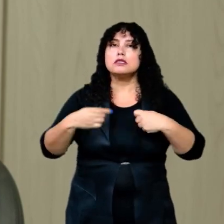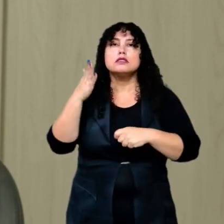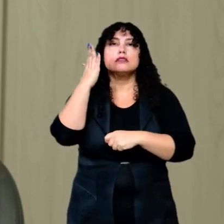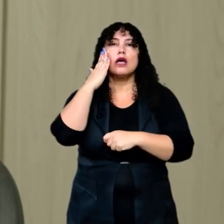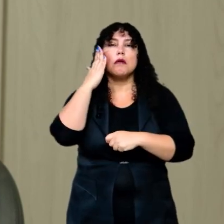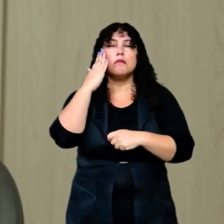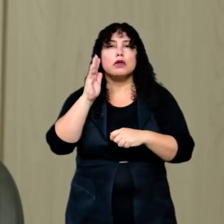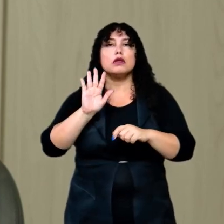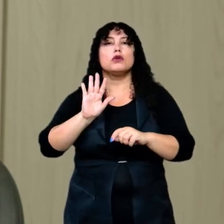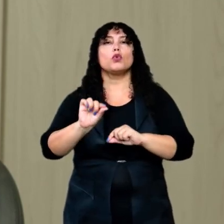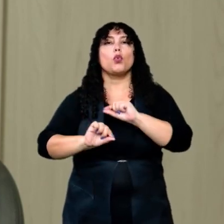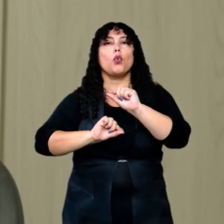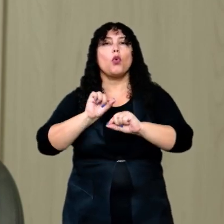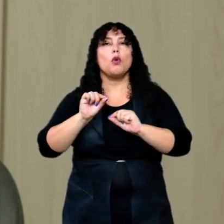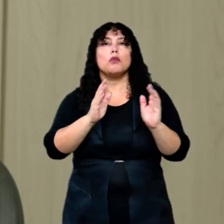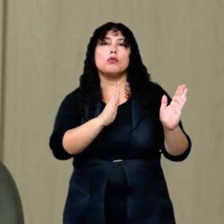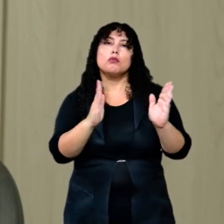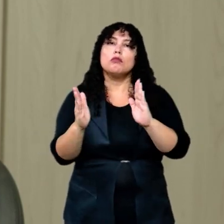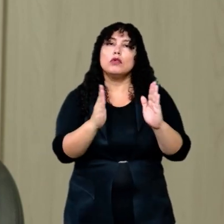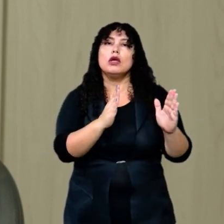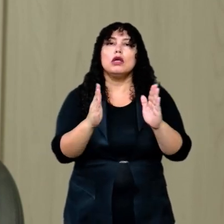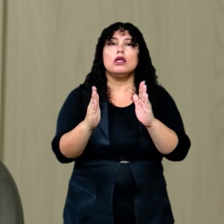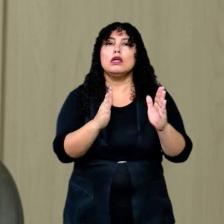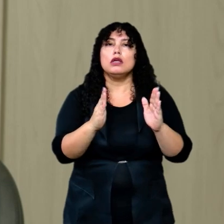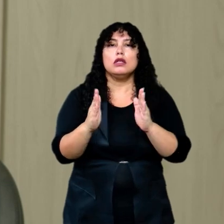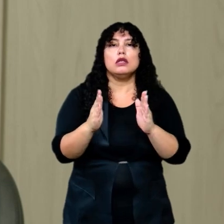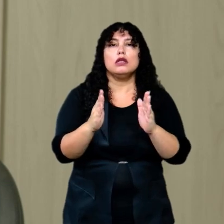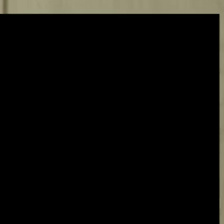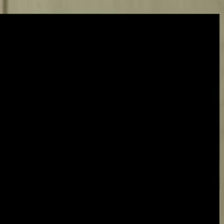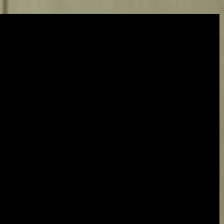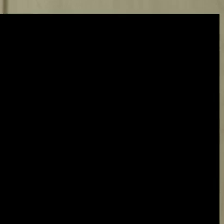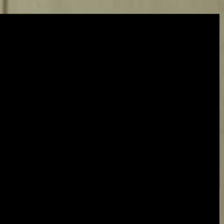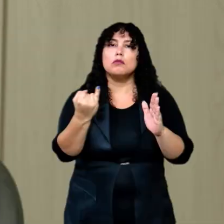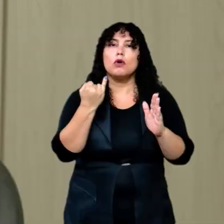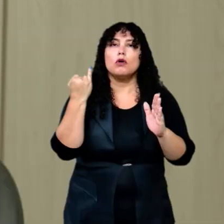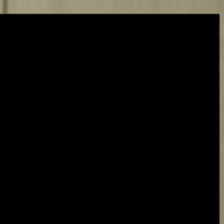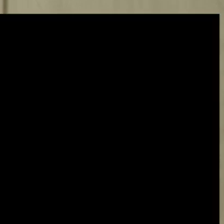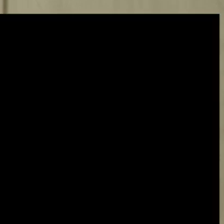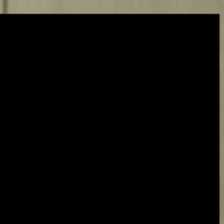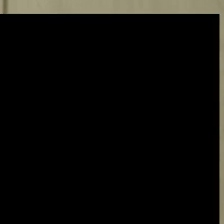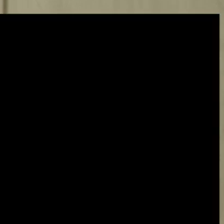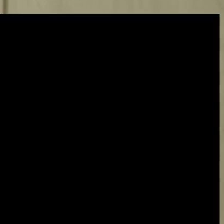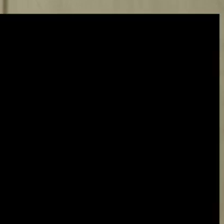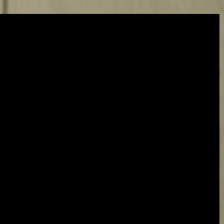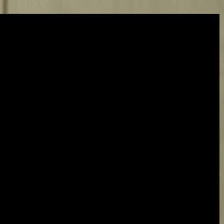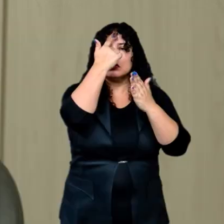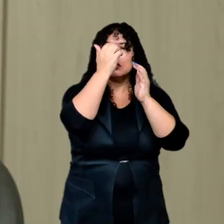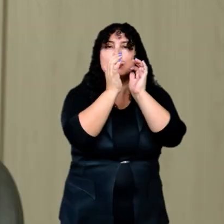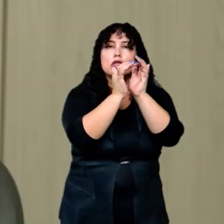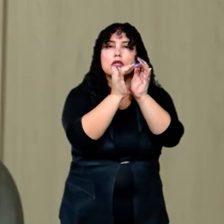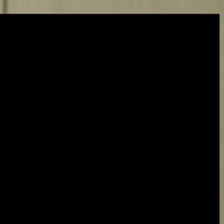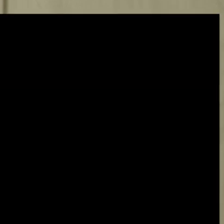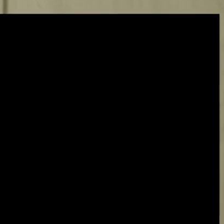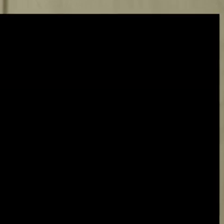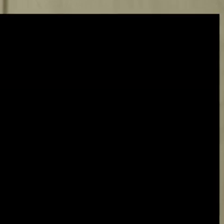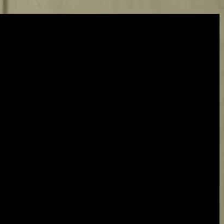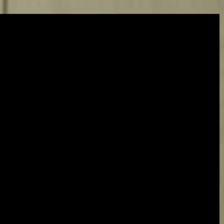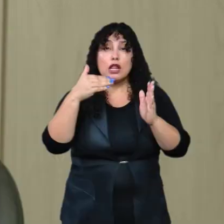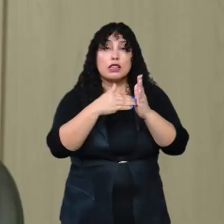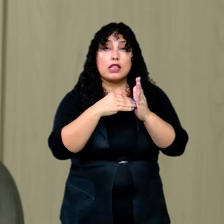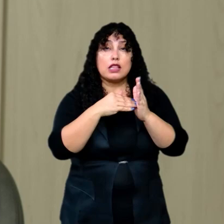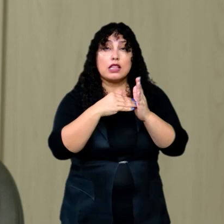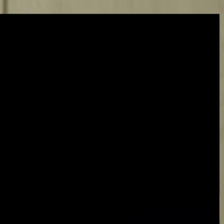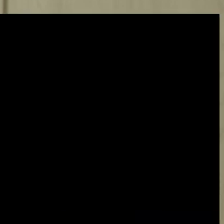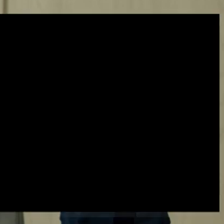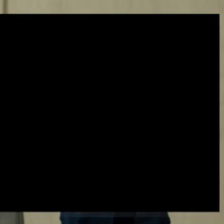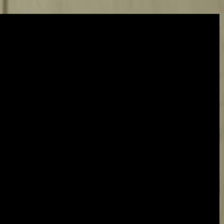E justamente num período que é tão importante, né, quando a gente estuda neurociência, do 0 aos 3 anos, que é quando o